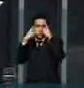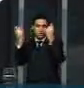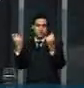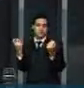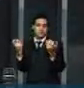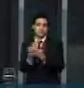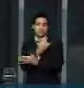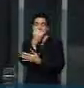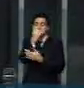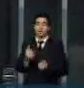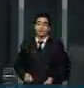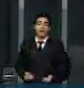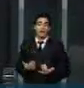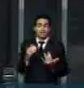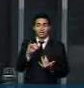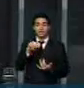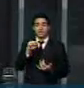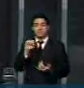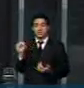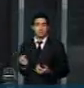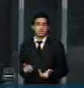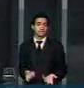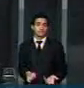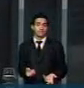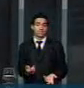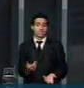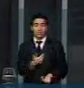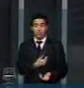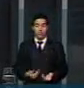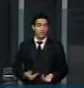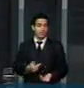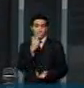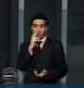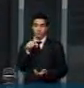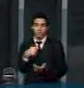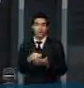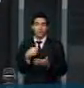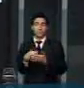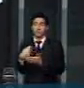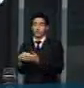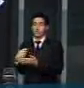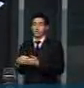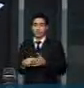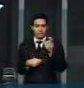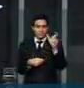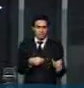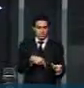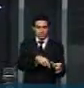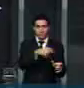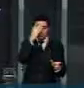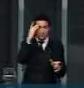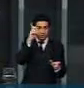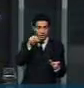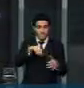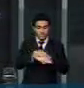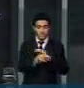previdenciários. O Estado bancando os que se tornaram incapazes para o mercado de